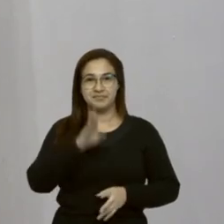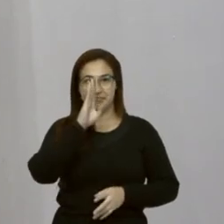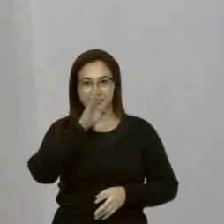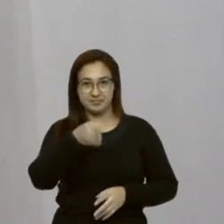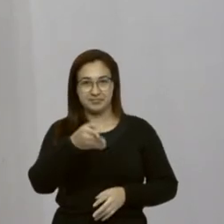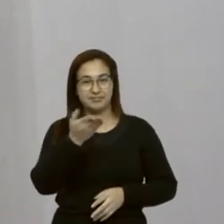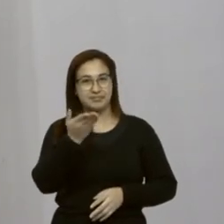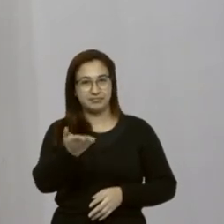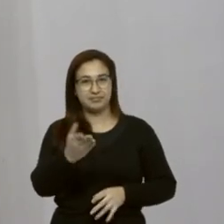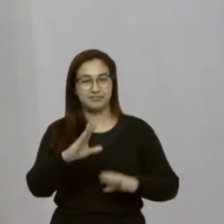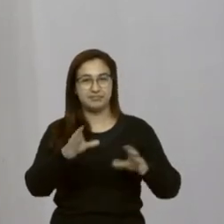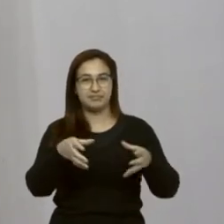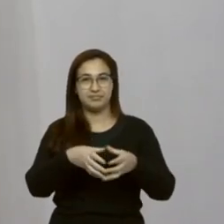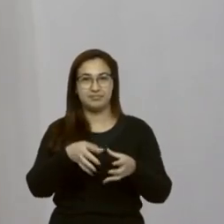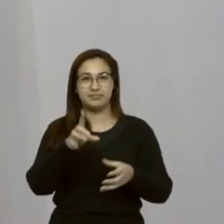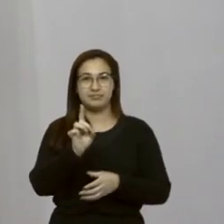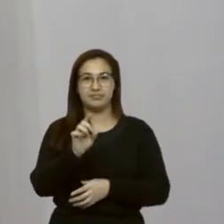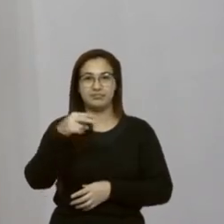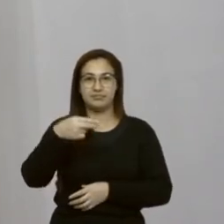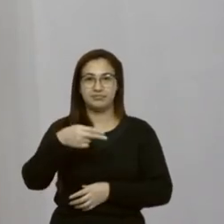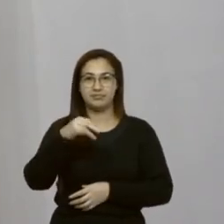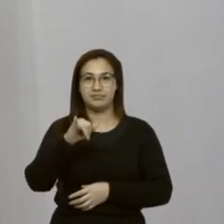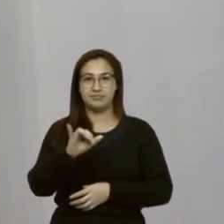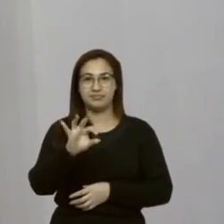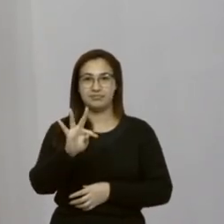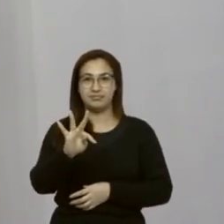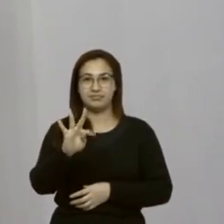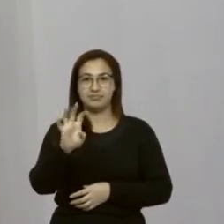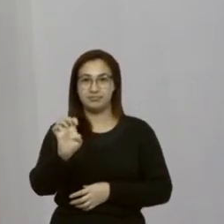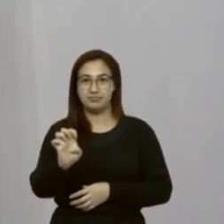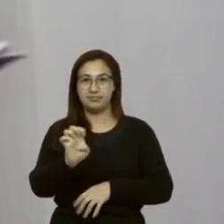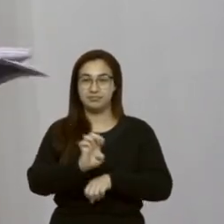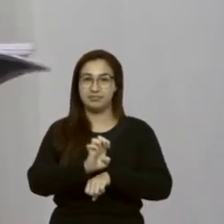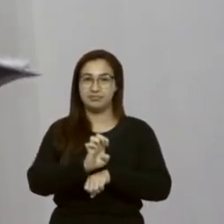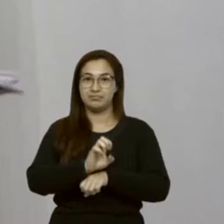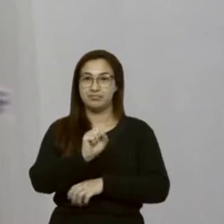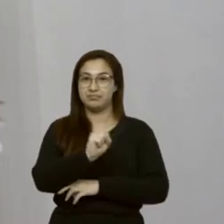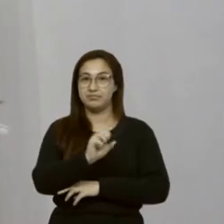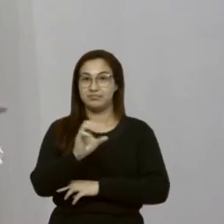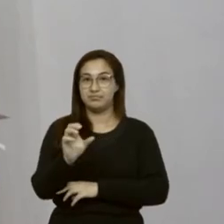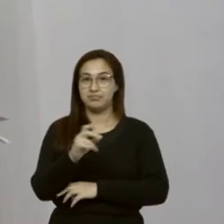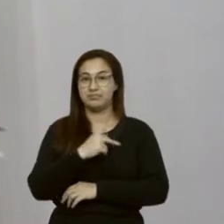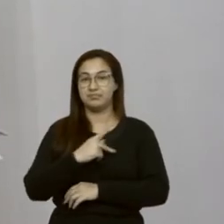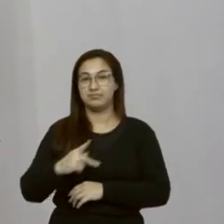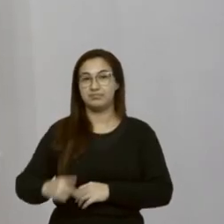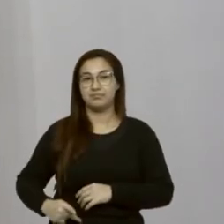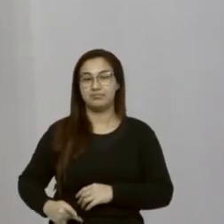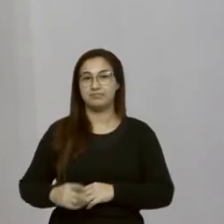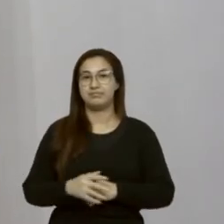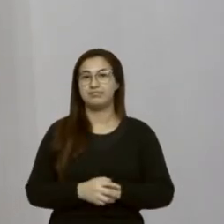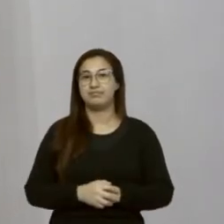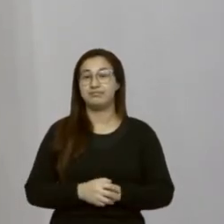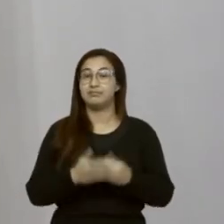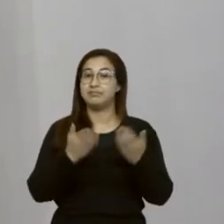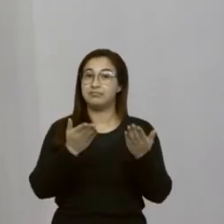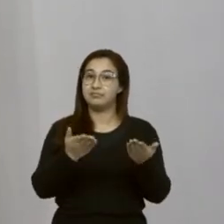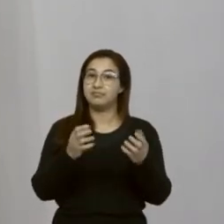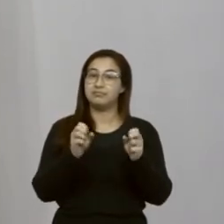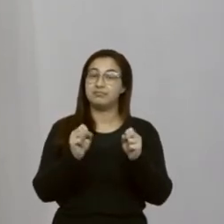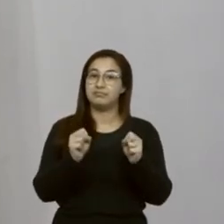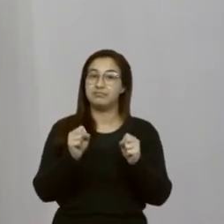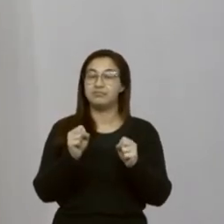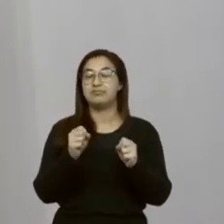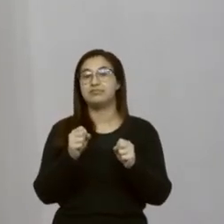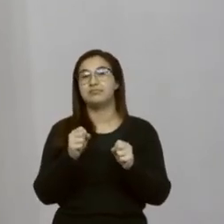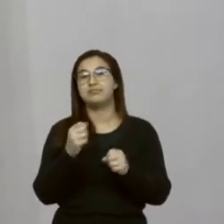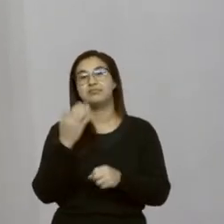DENIT do nosso estado de Santa Catarina, presidente. Que Vossa Excelência acompanha tanto o nosso